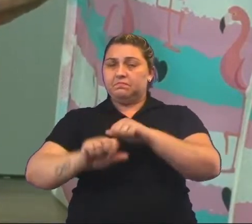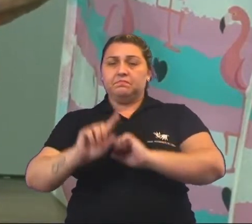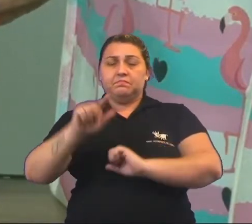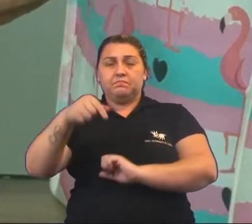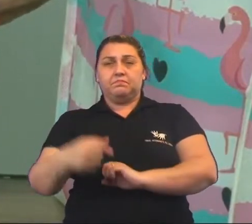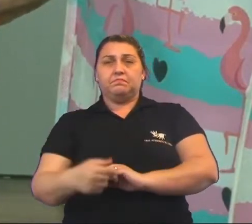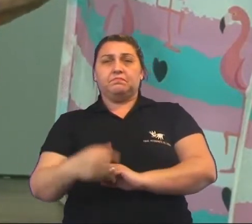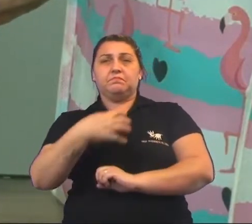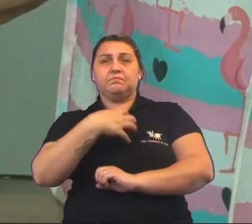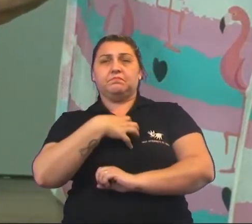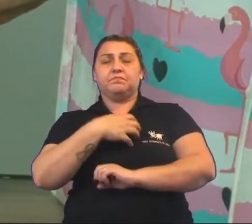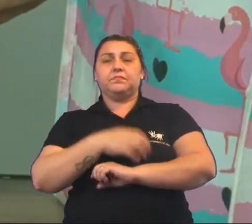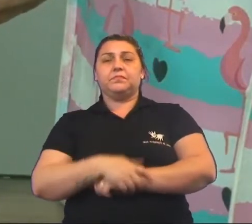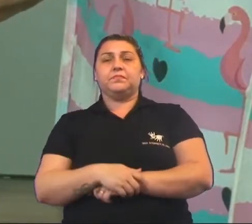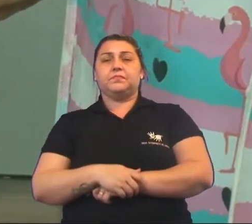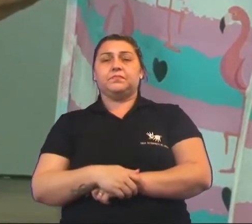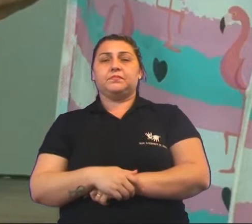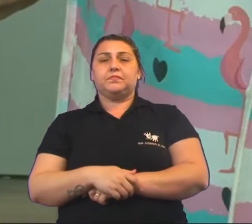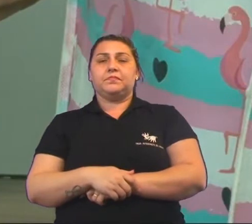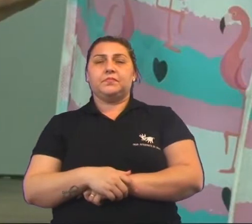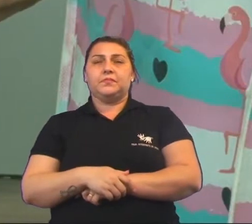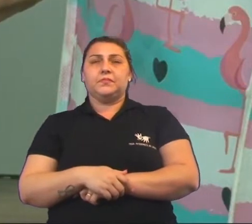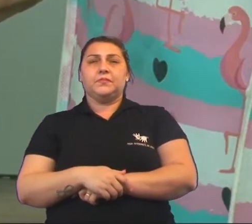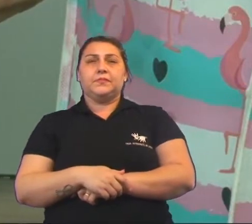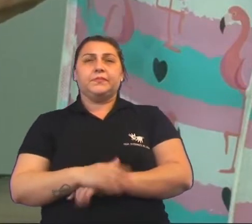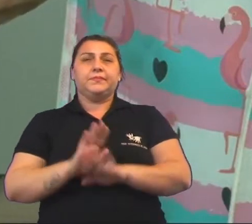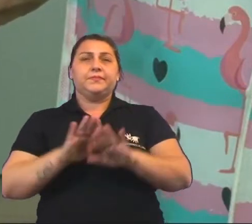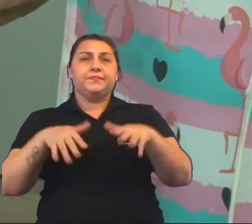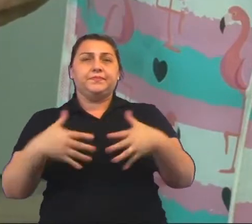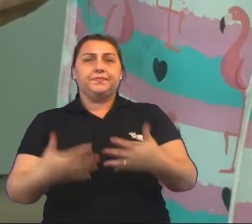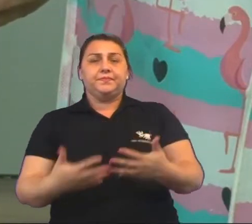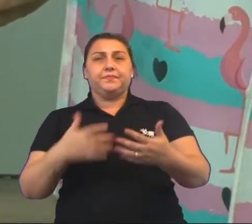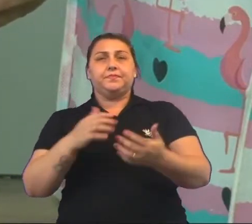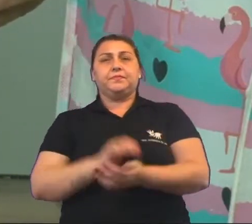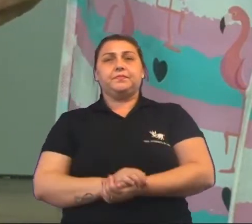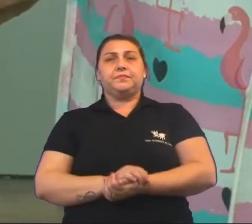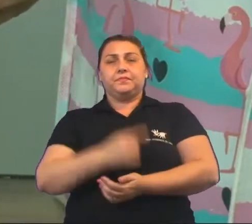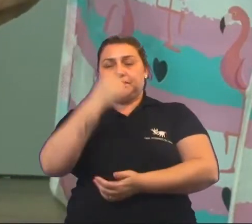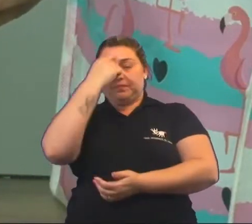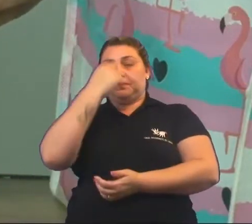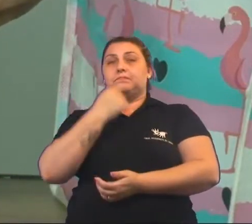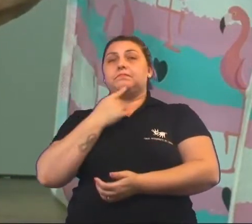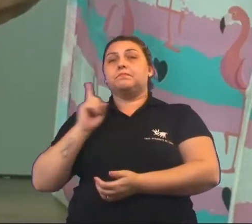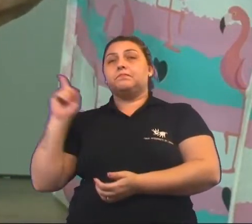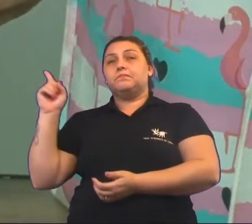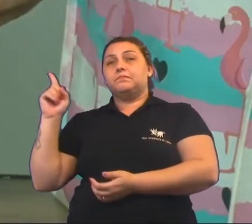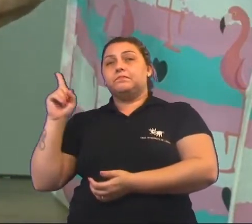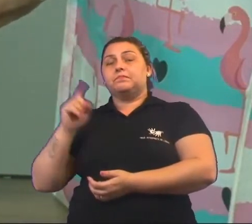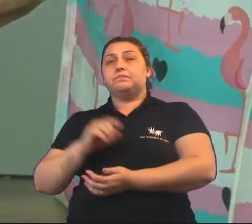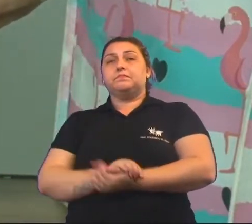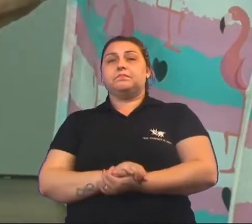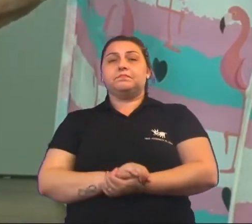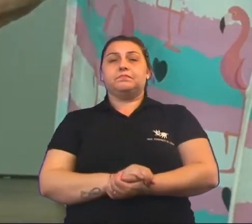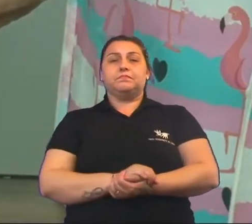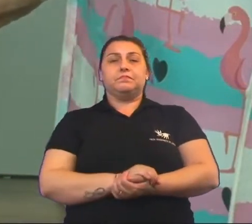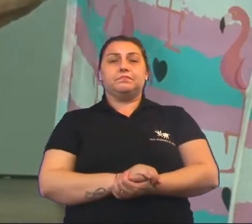próximo formato. Próxima imagem. Qual é o formato desta imagem? Estão